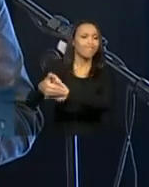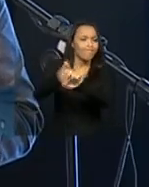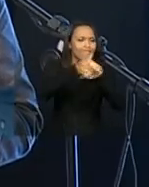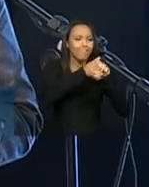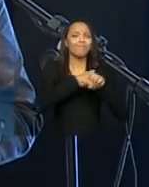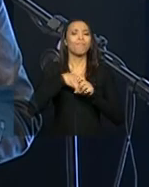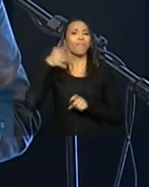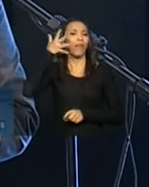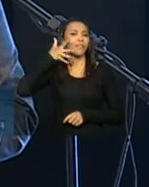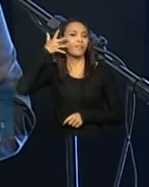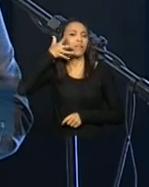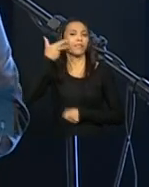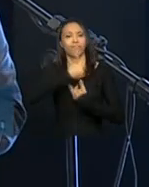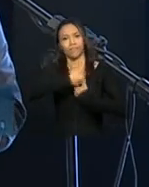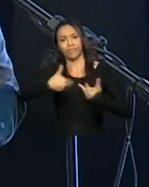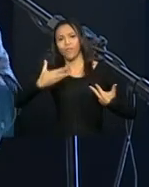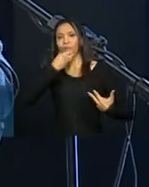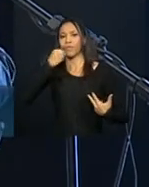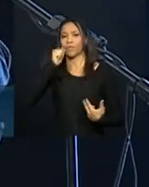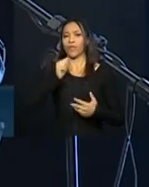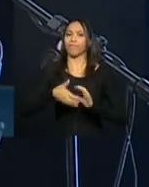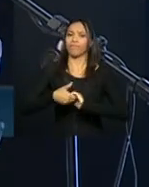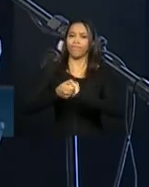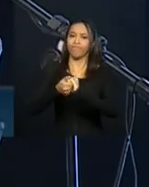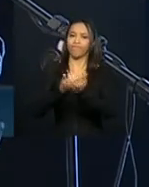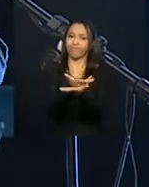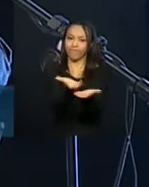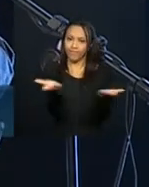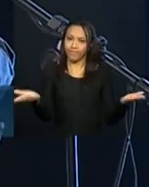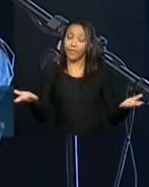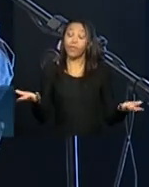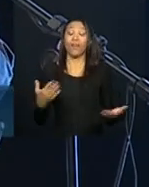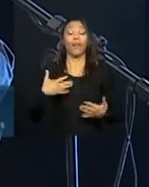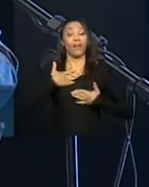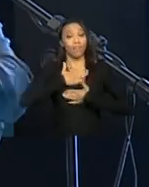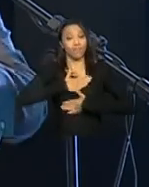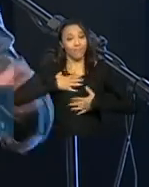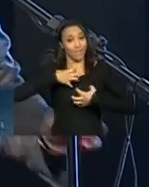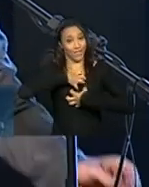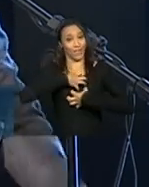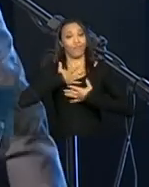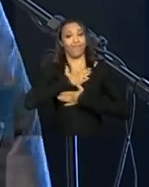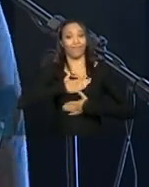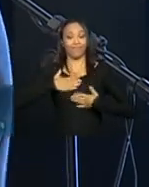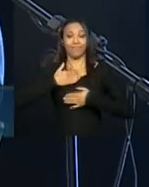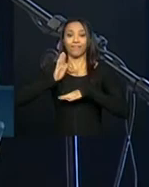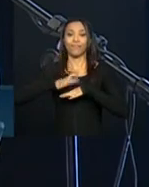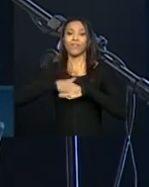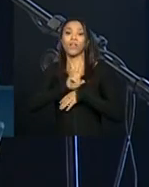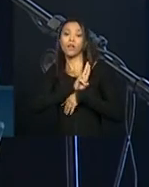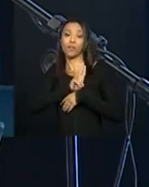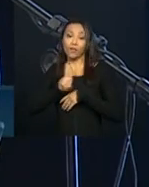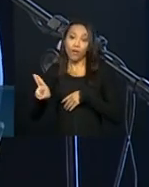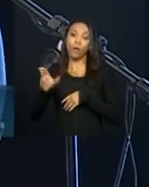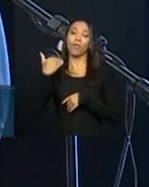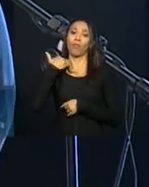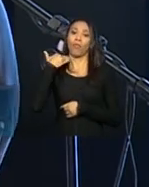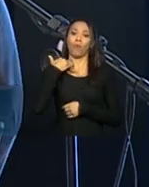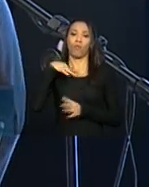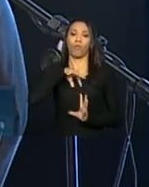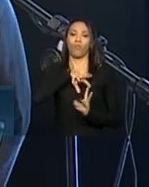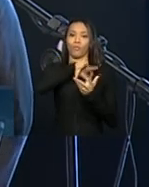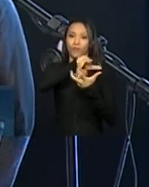Senhoras e senhores, é com grandes satisfações que, em nome do Banco Mundial, damos